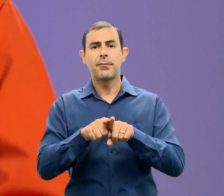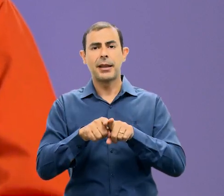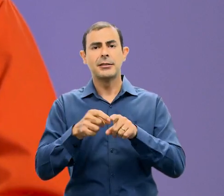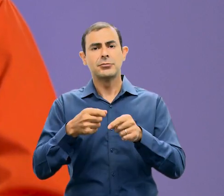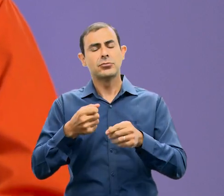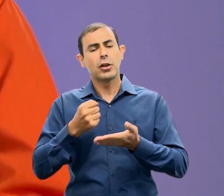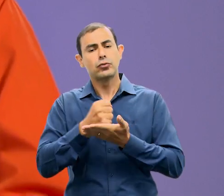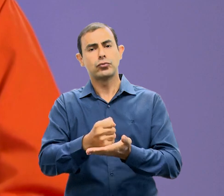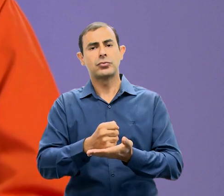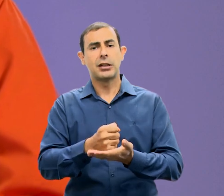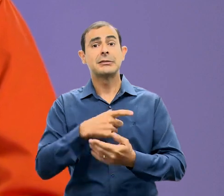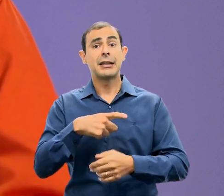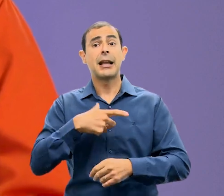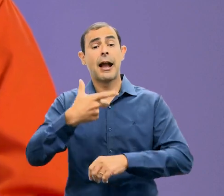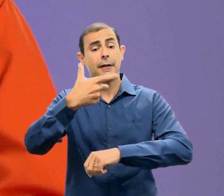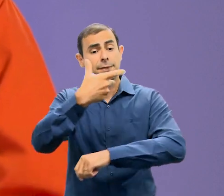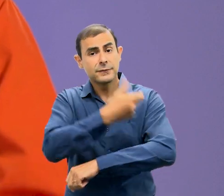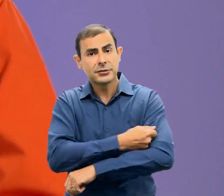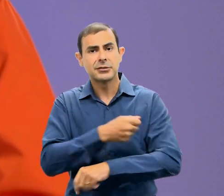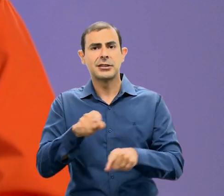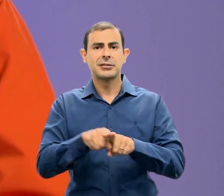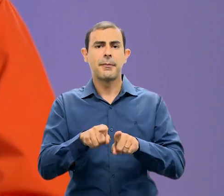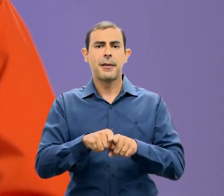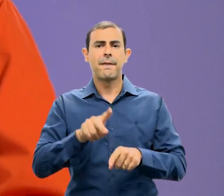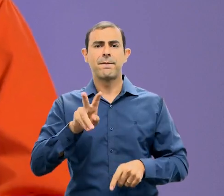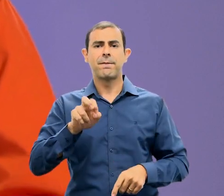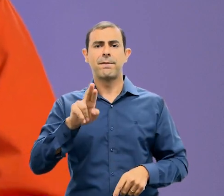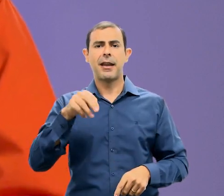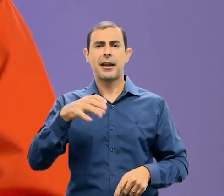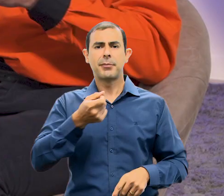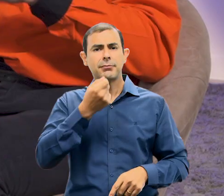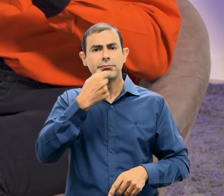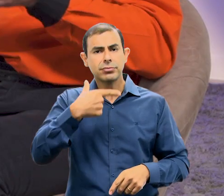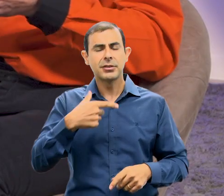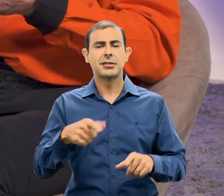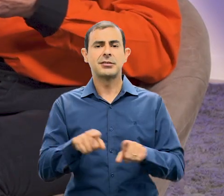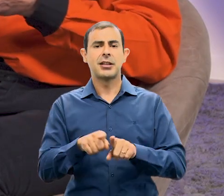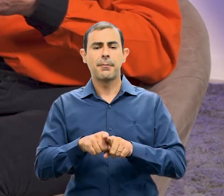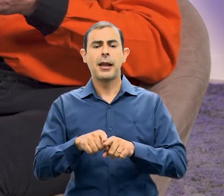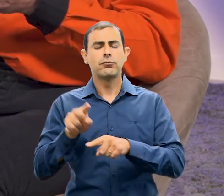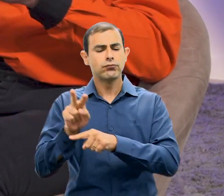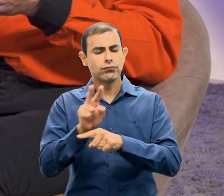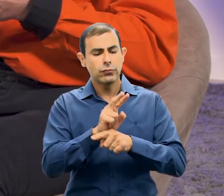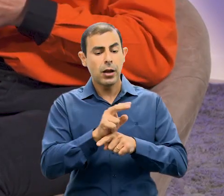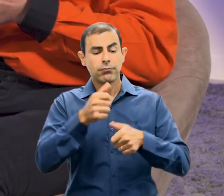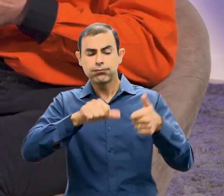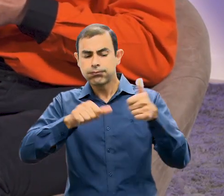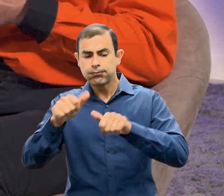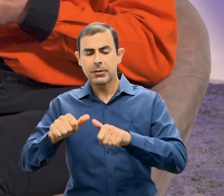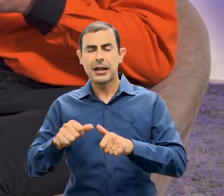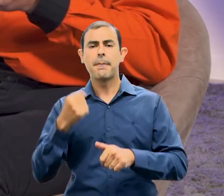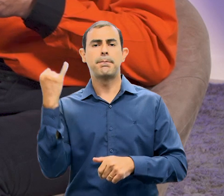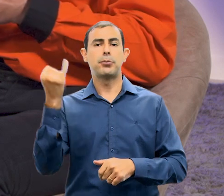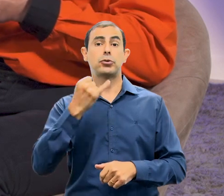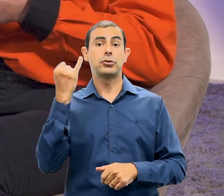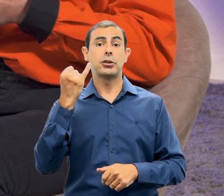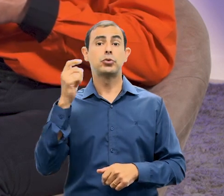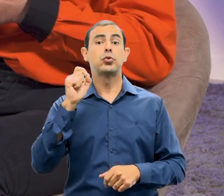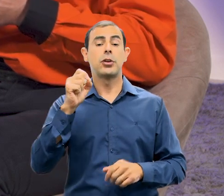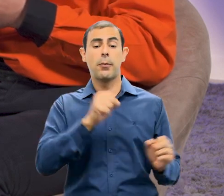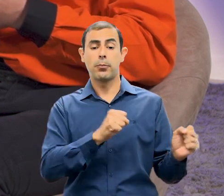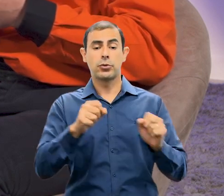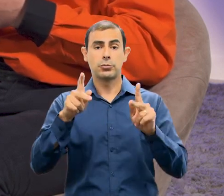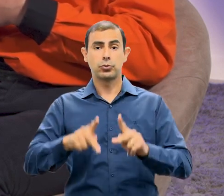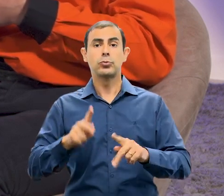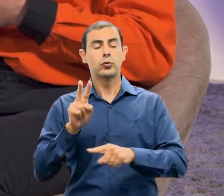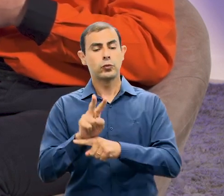de vacinas, vermífugos, identificação dos animais. É um trabalho social que eu acho que é importante que o poder público faça